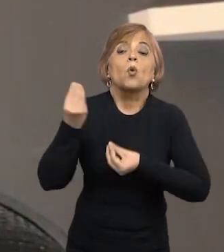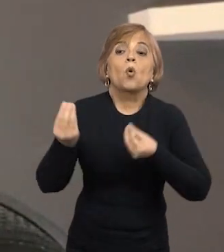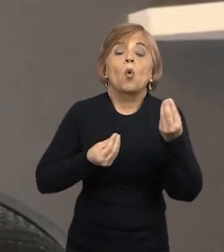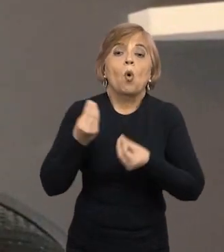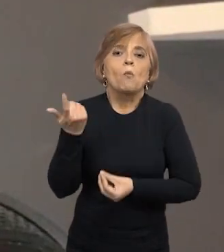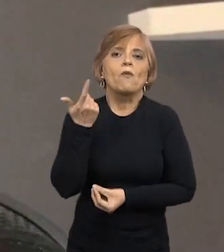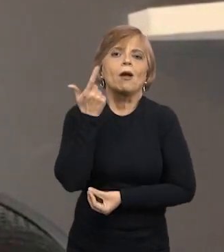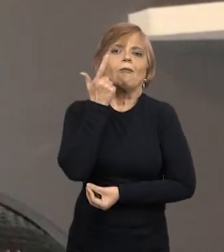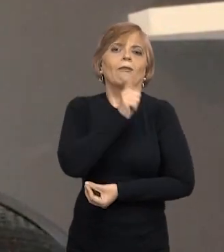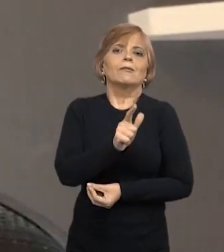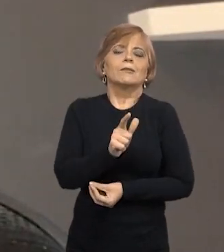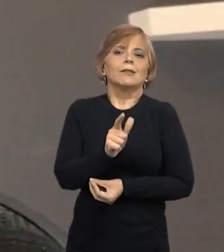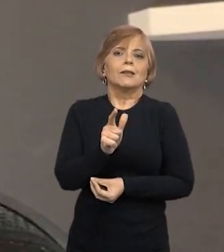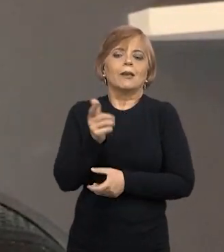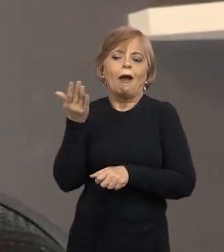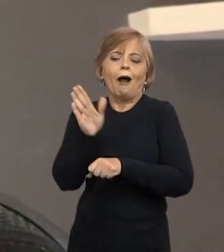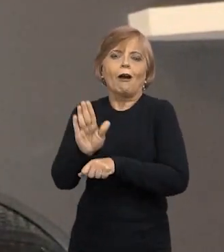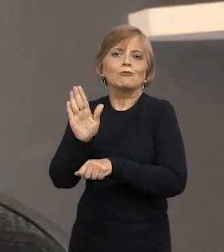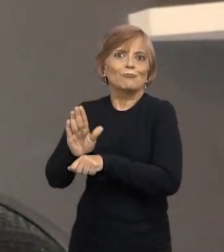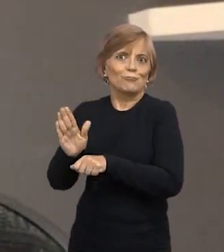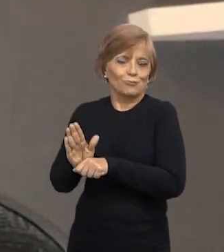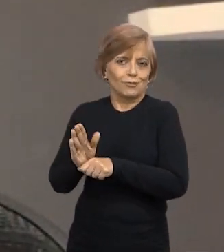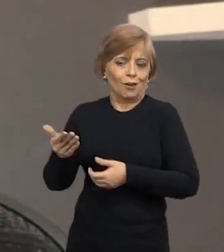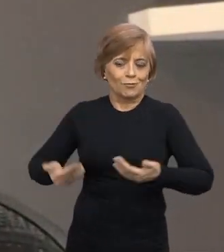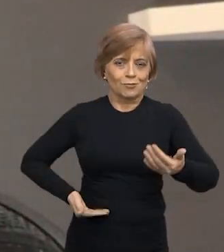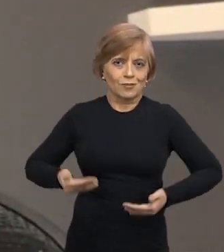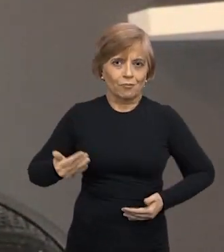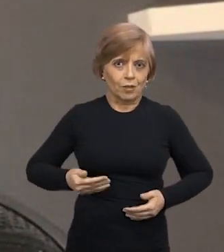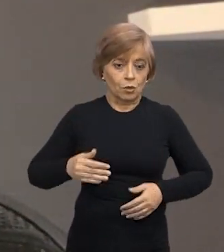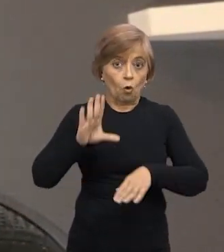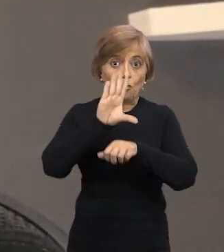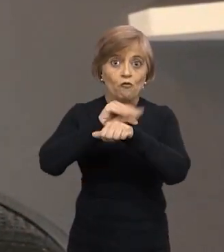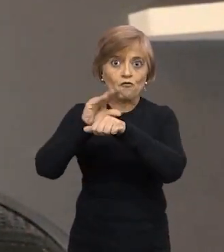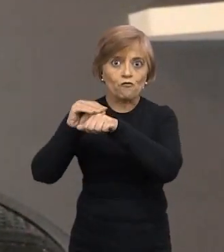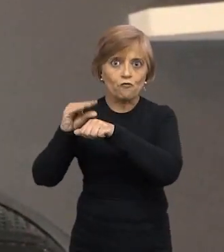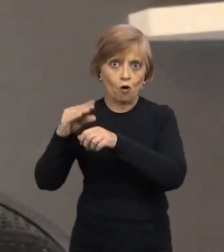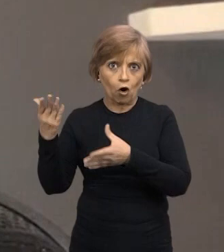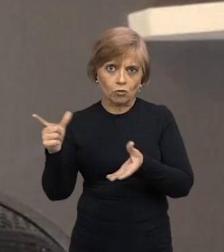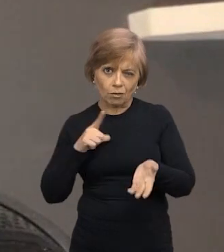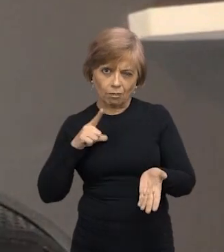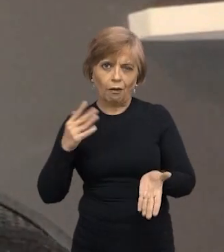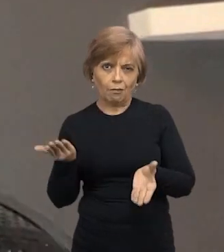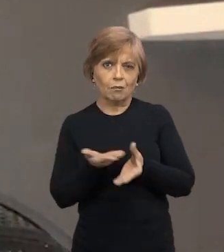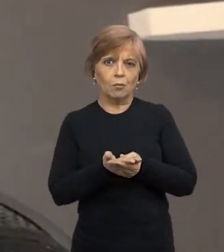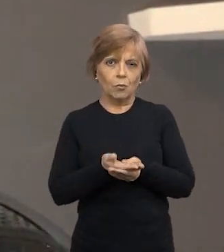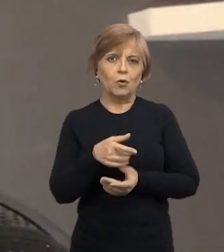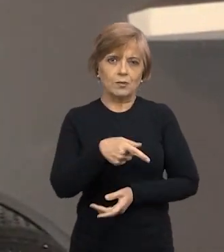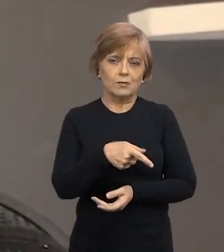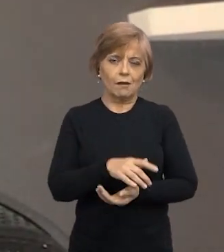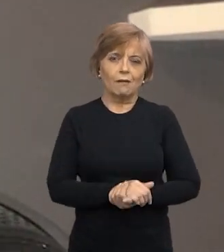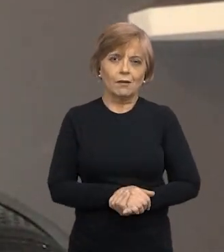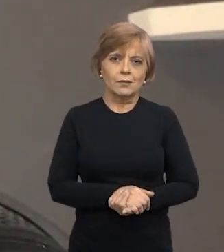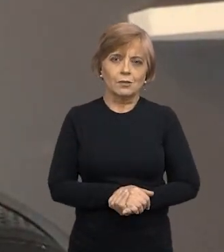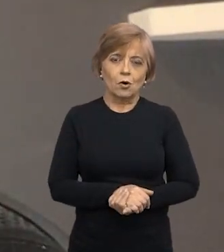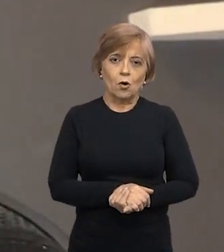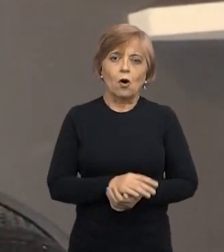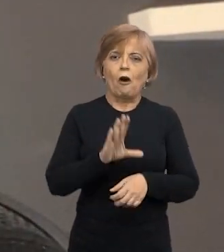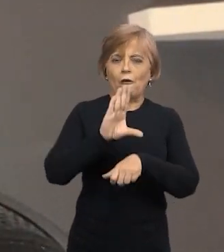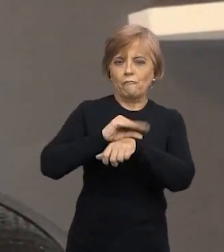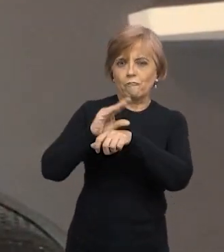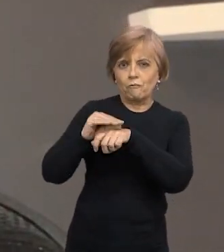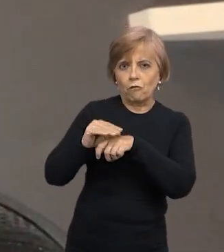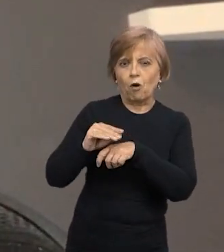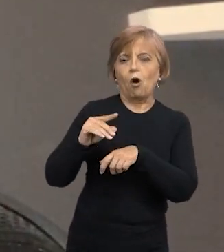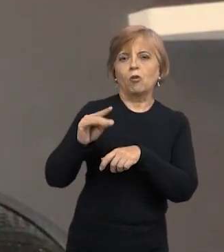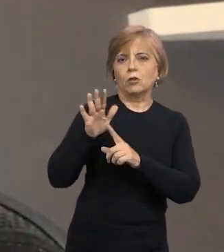do serviço. E as fotos apresentadas, inclusive, em relação à